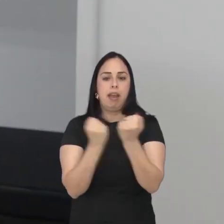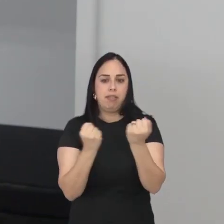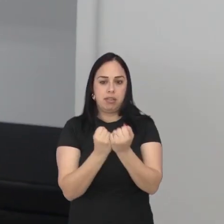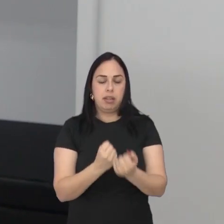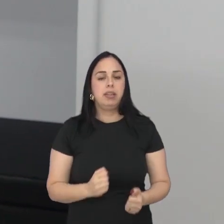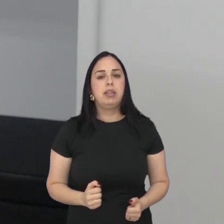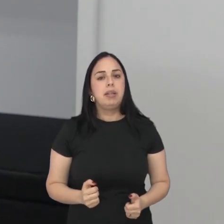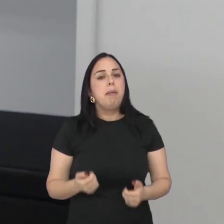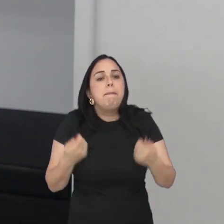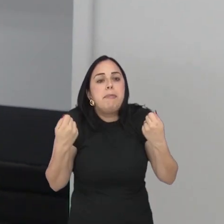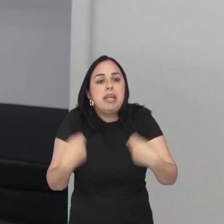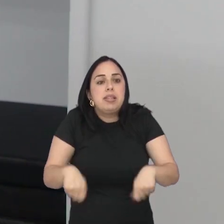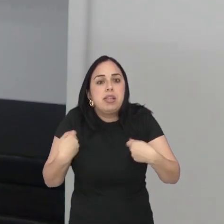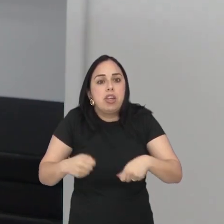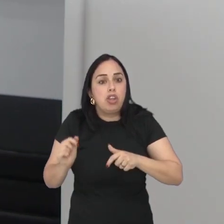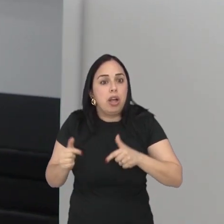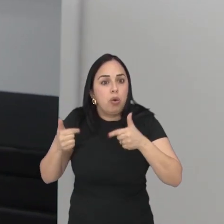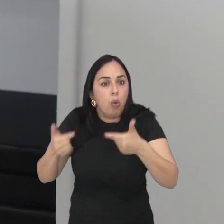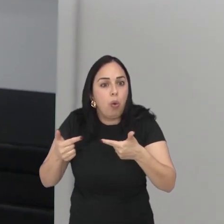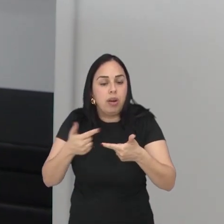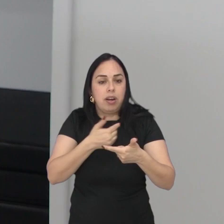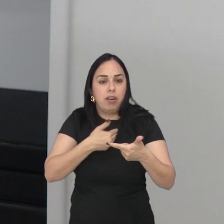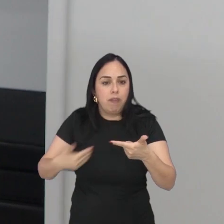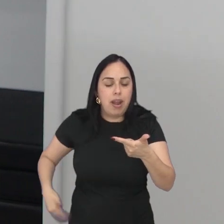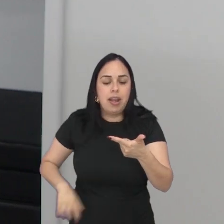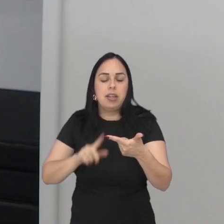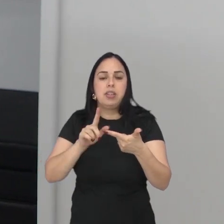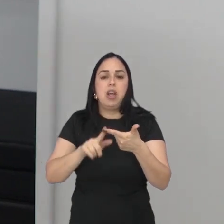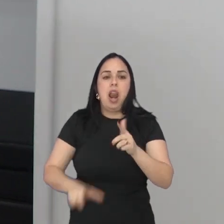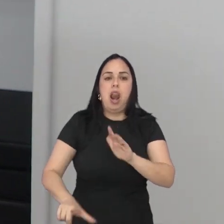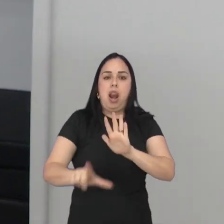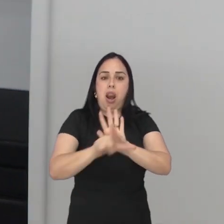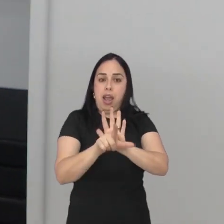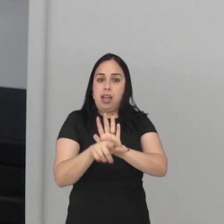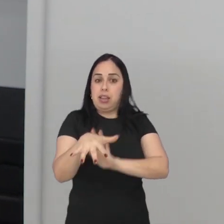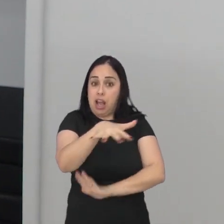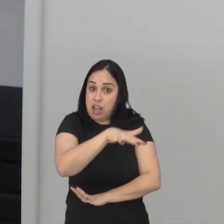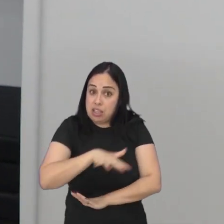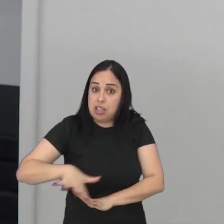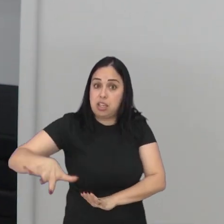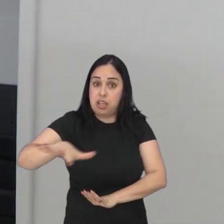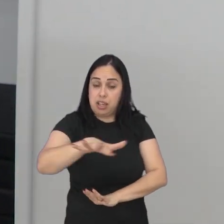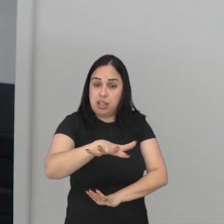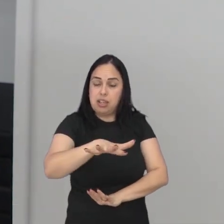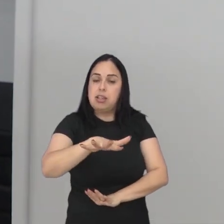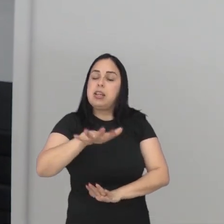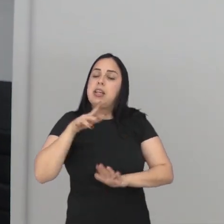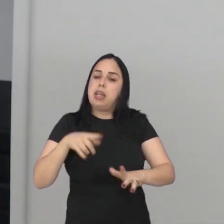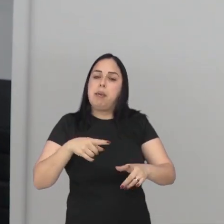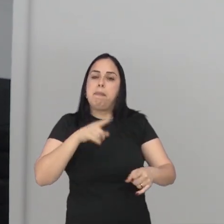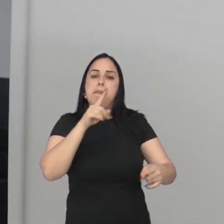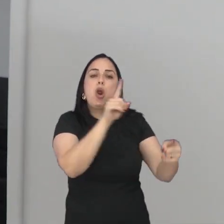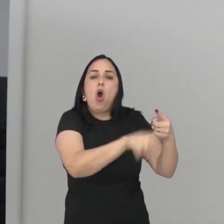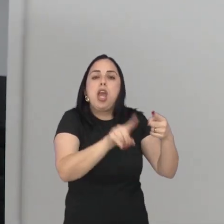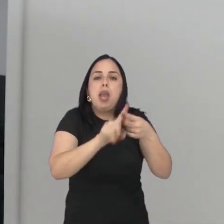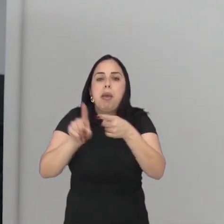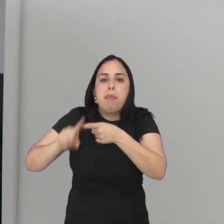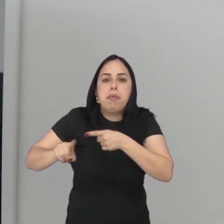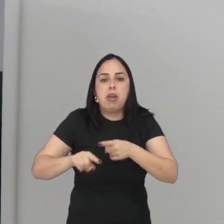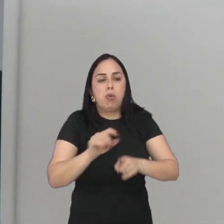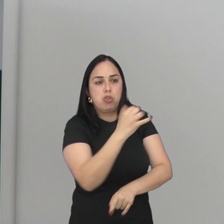É necessário ter políticas, né, planos diretores, lei de zoneamento, que